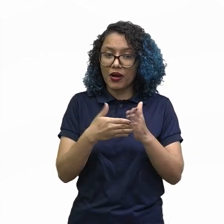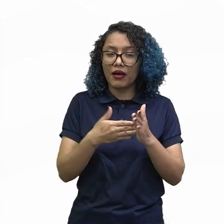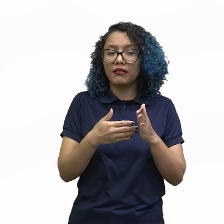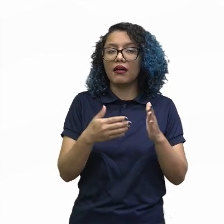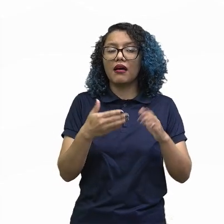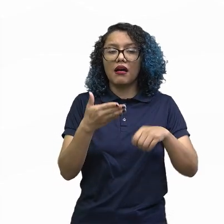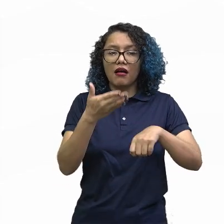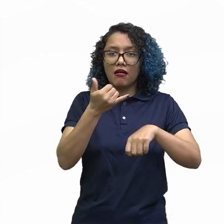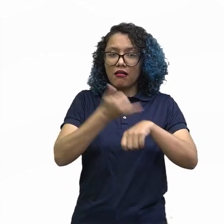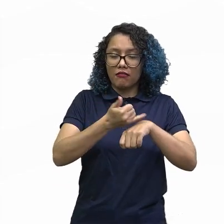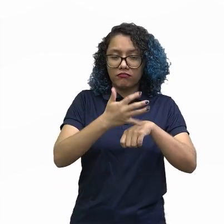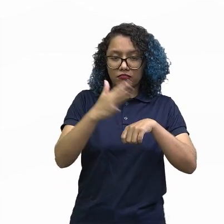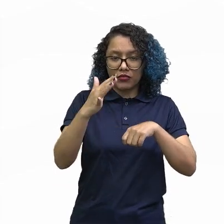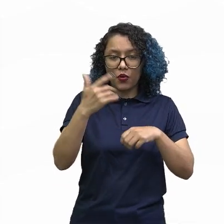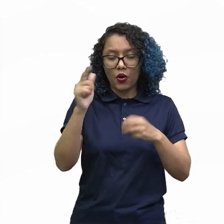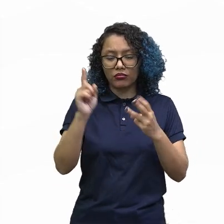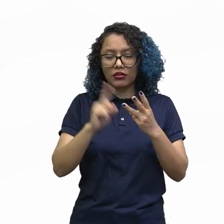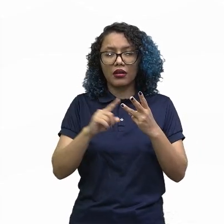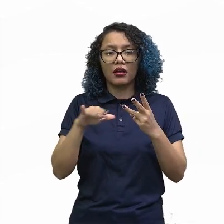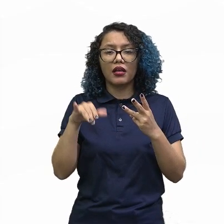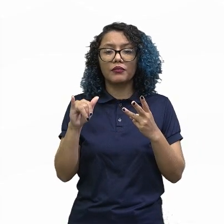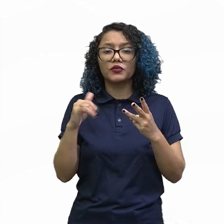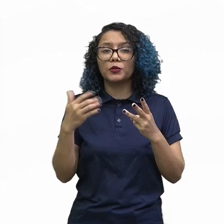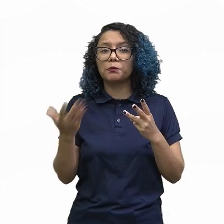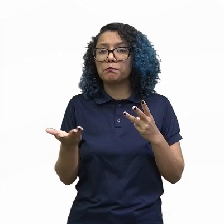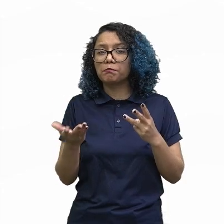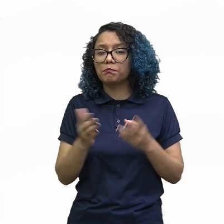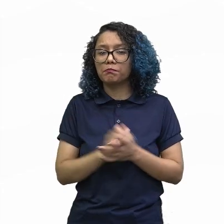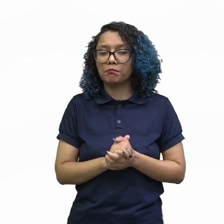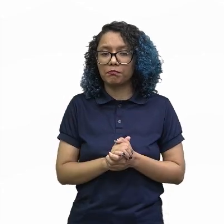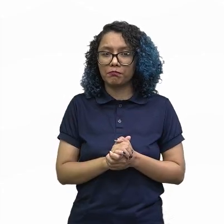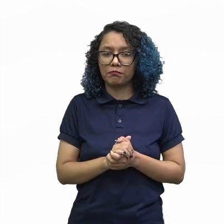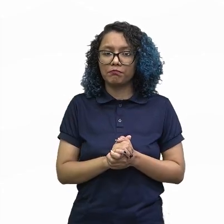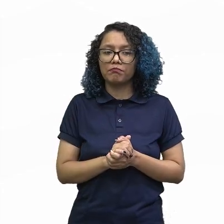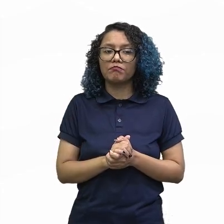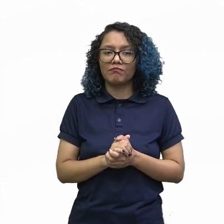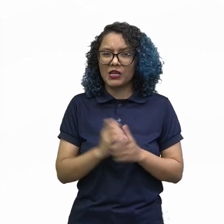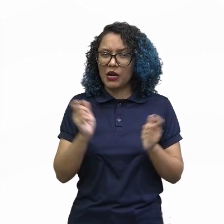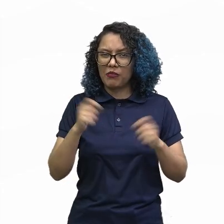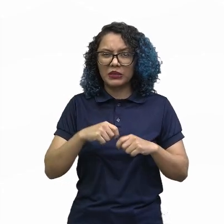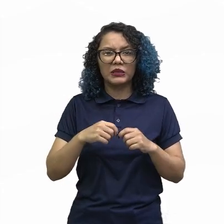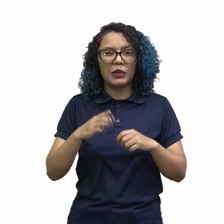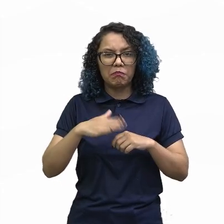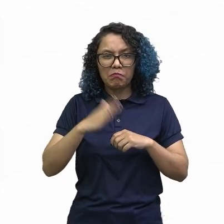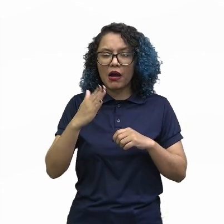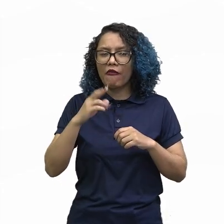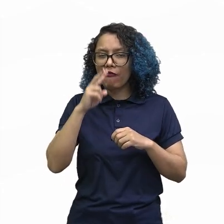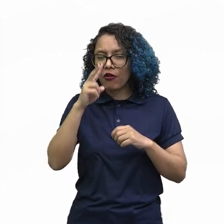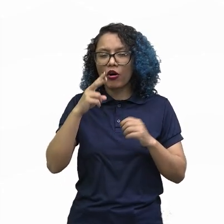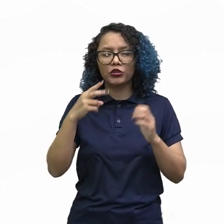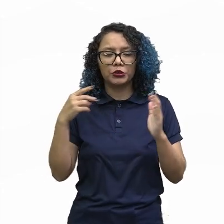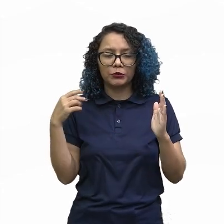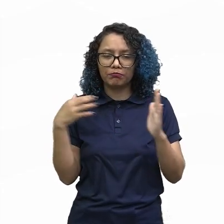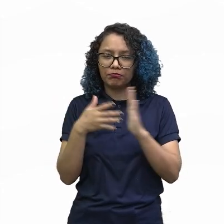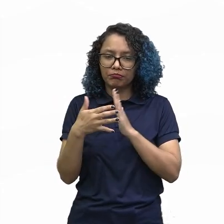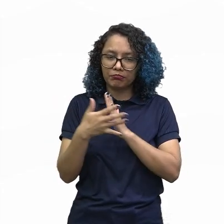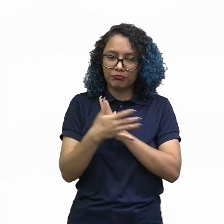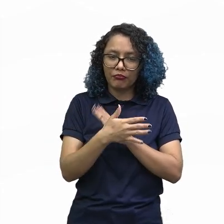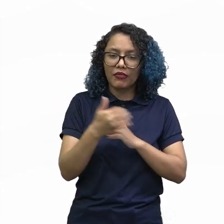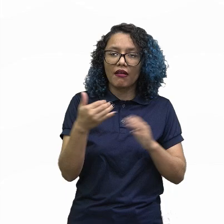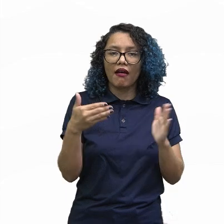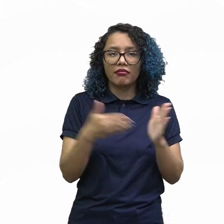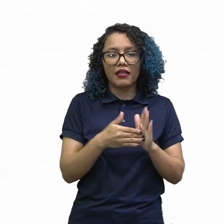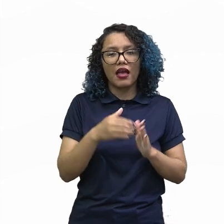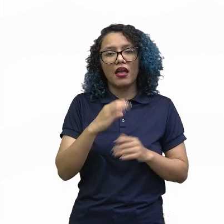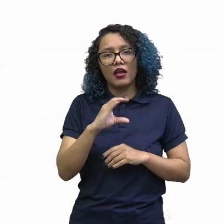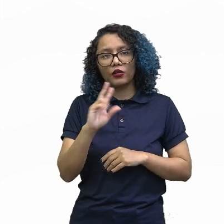a radiação gama, ela tem um poder muito maior, que ela chega até o